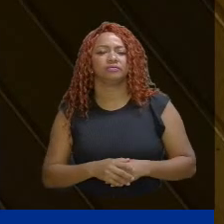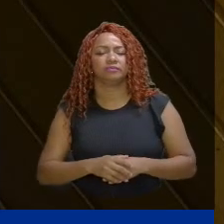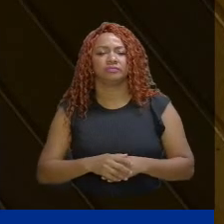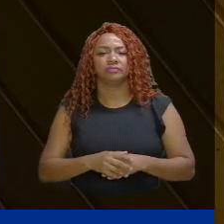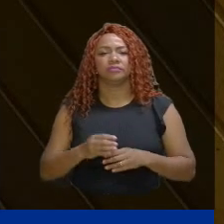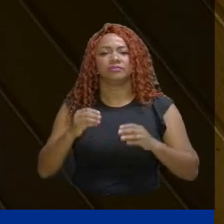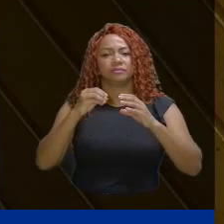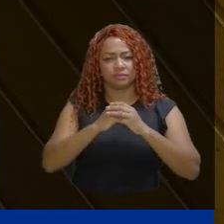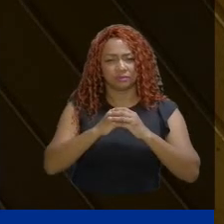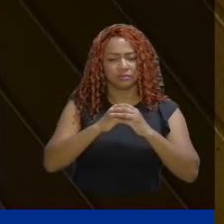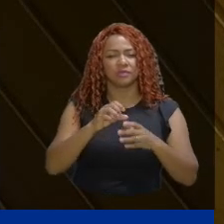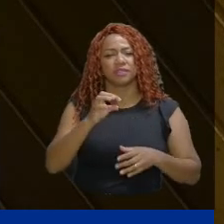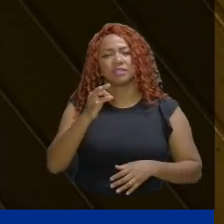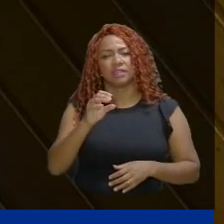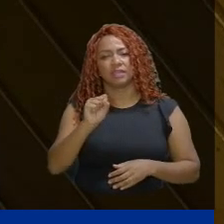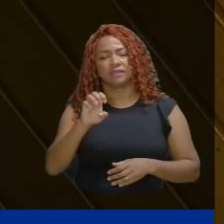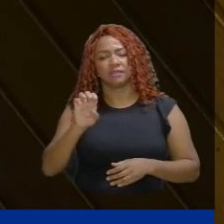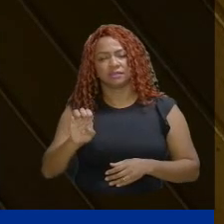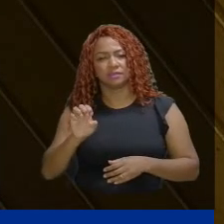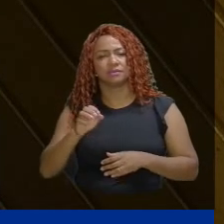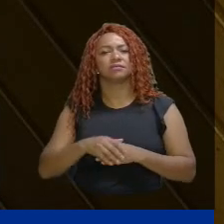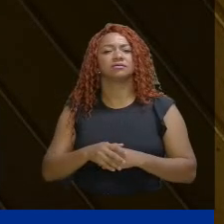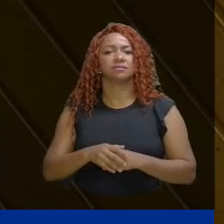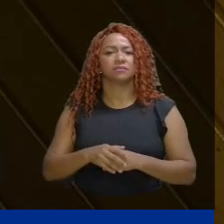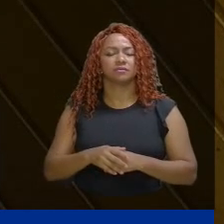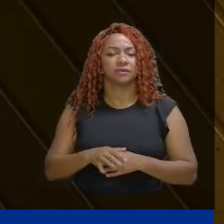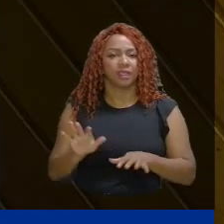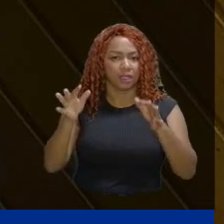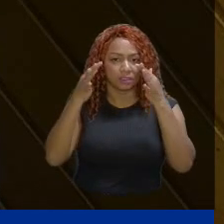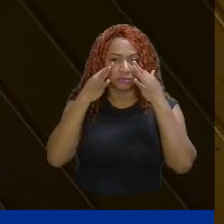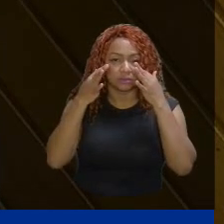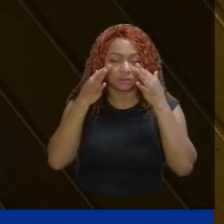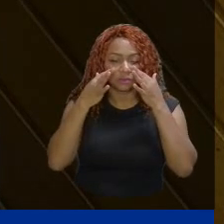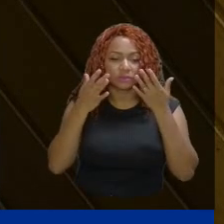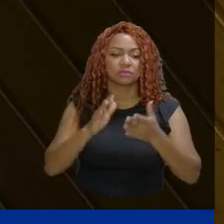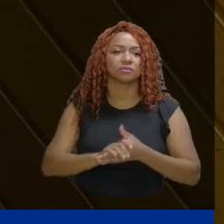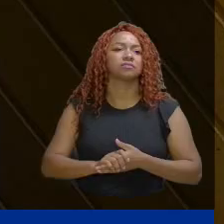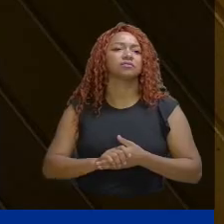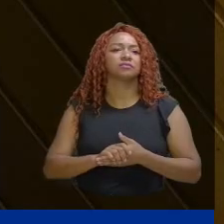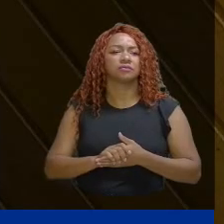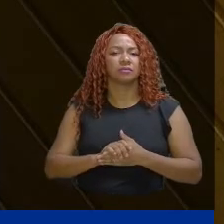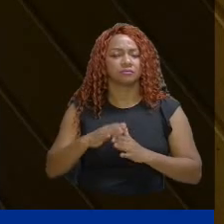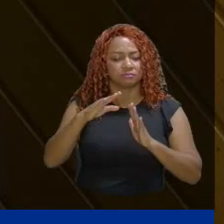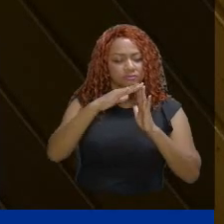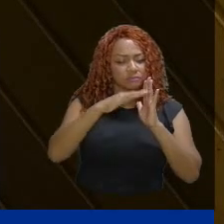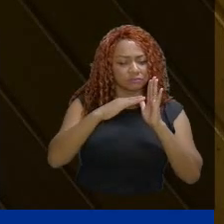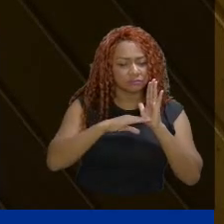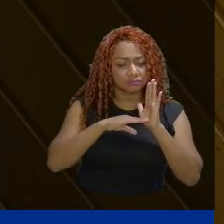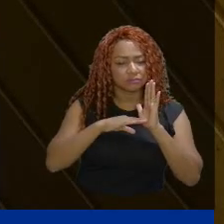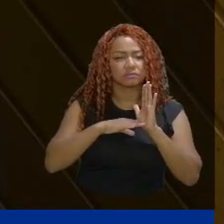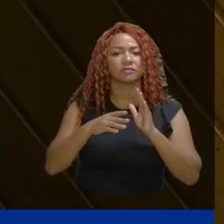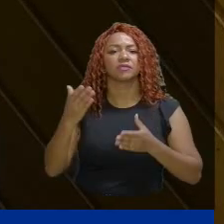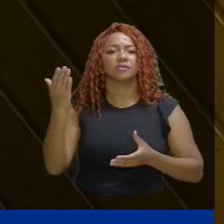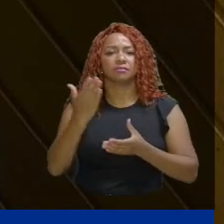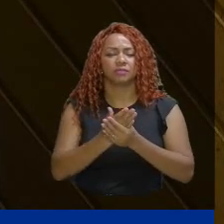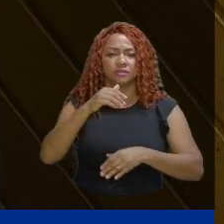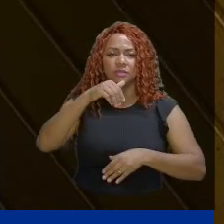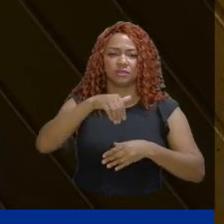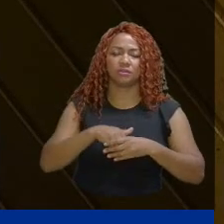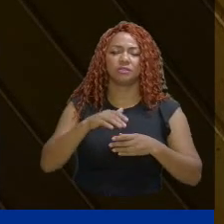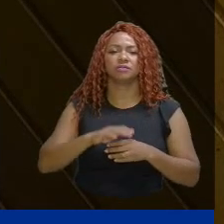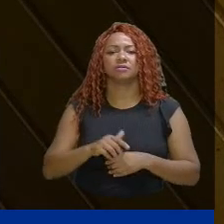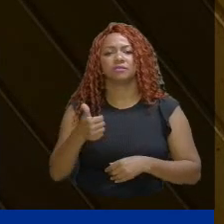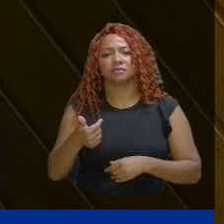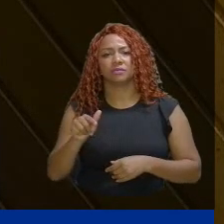medida, cabendo ao TSE, e alertou para o risco à previsibilidade normativa e ao processo eleitoral.